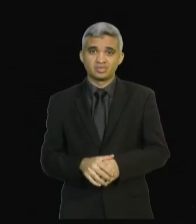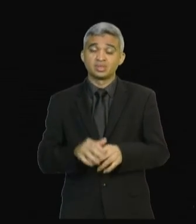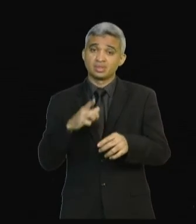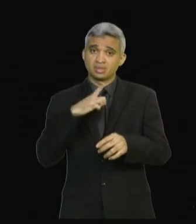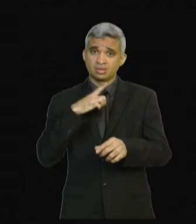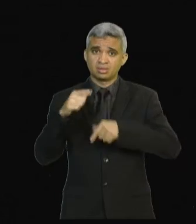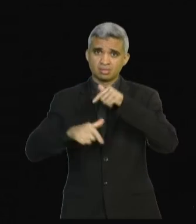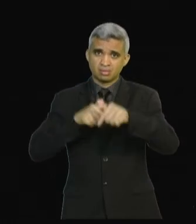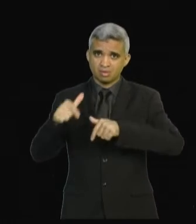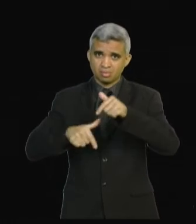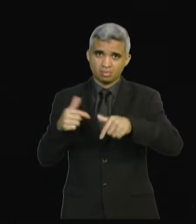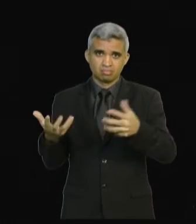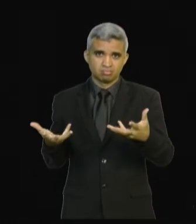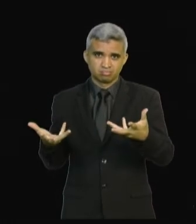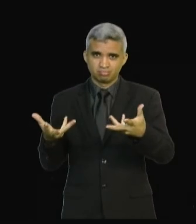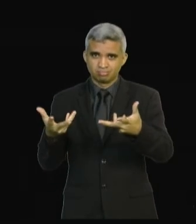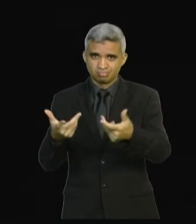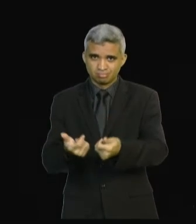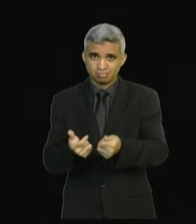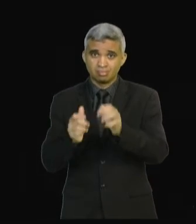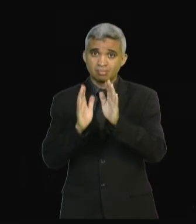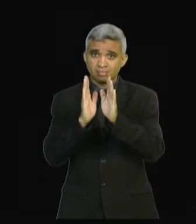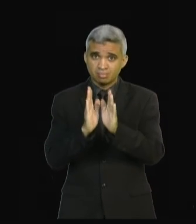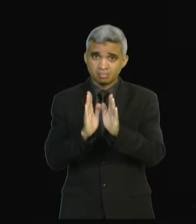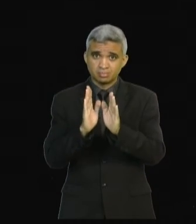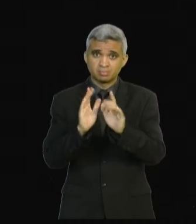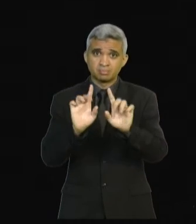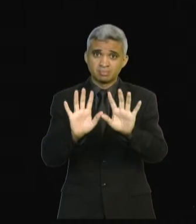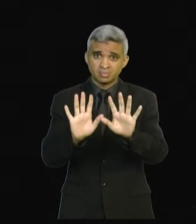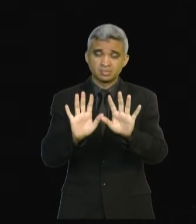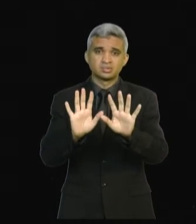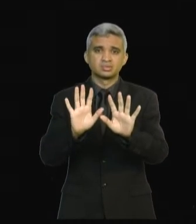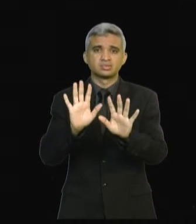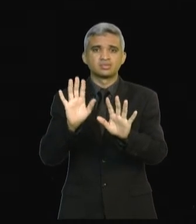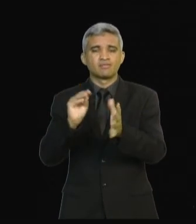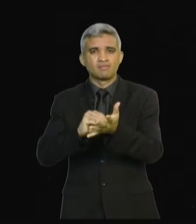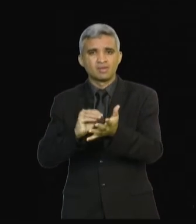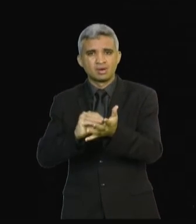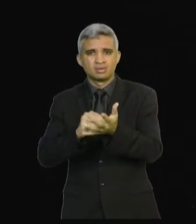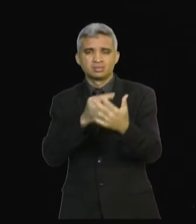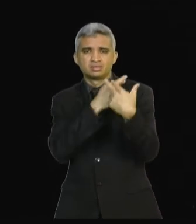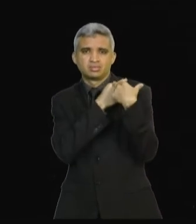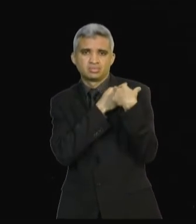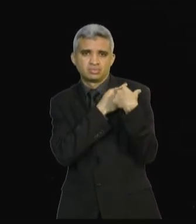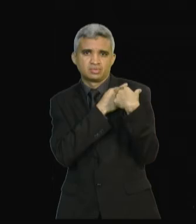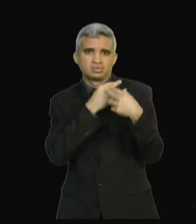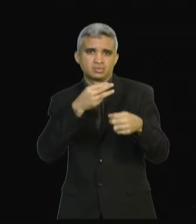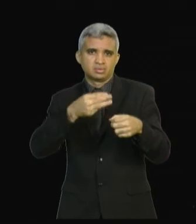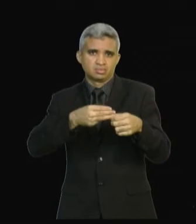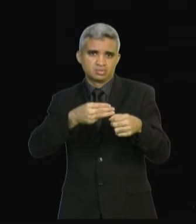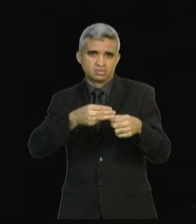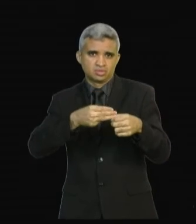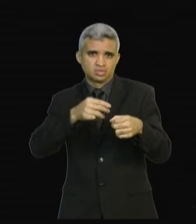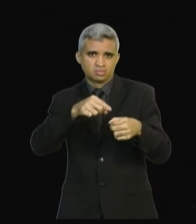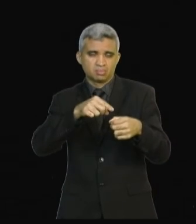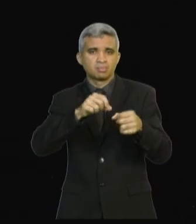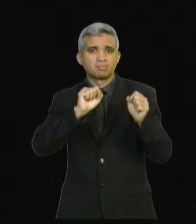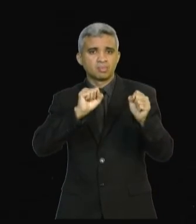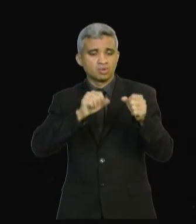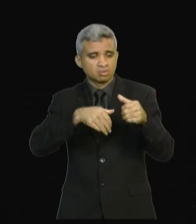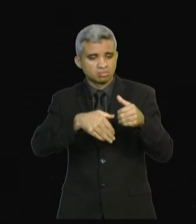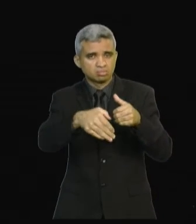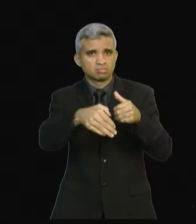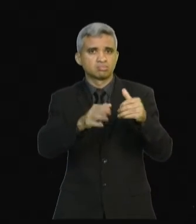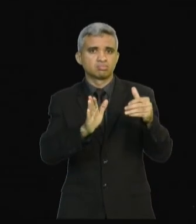qualidade, mas pela pouca ou ausência de responsabilidade do poder público municipal, esse órgão poderá ser fechado. Quando